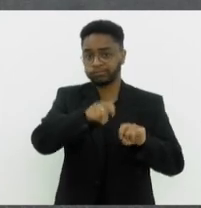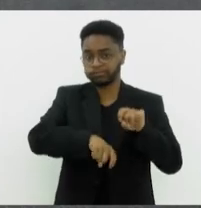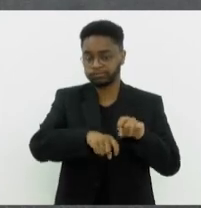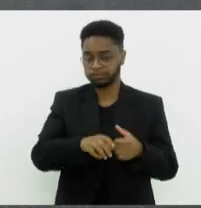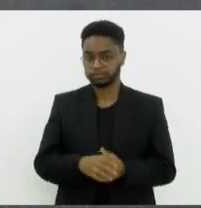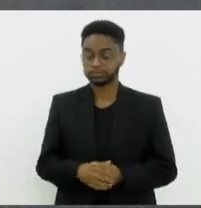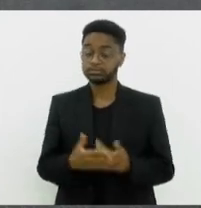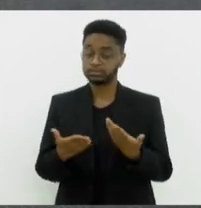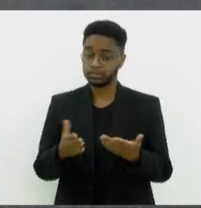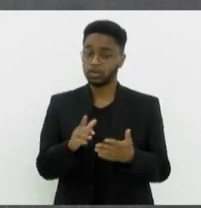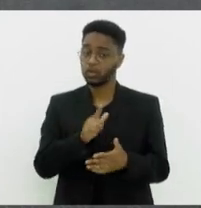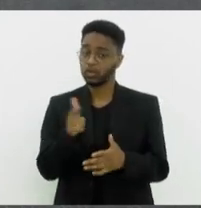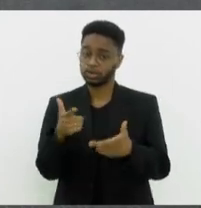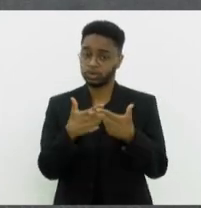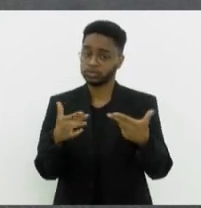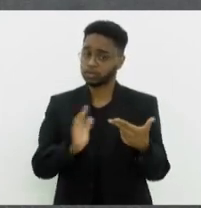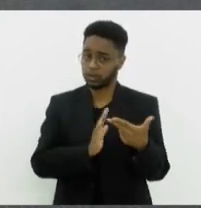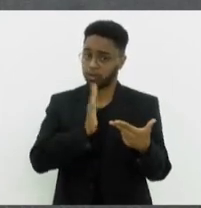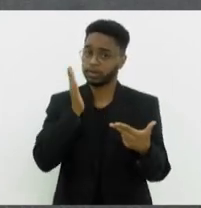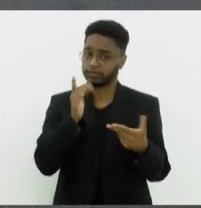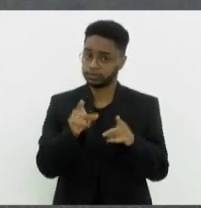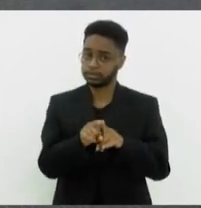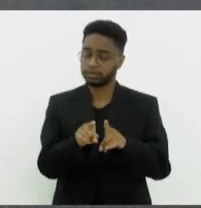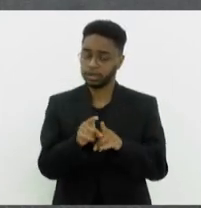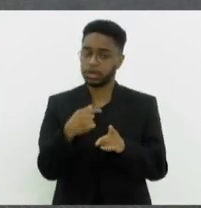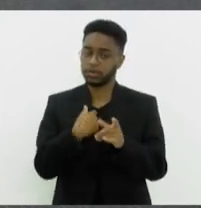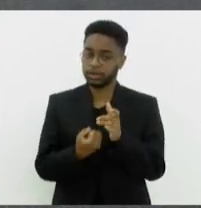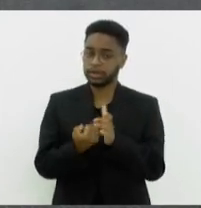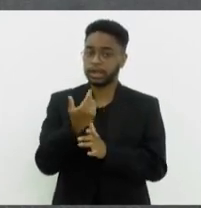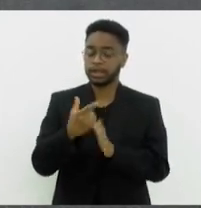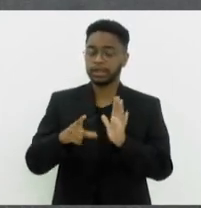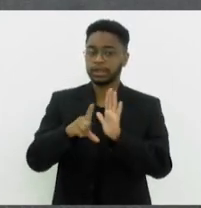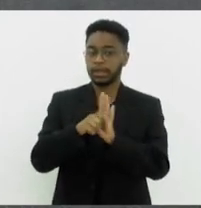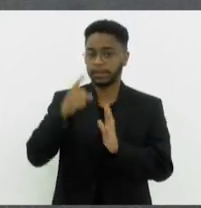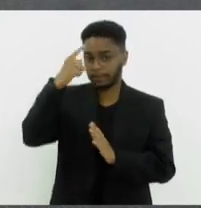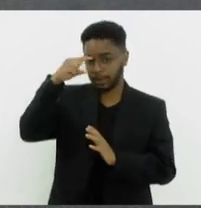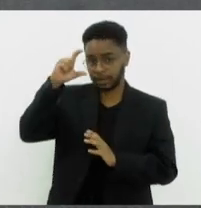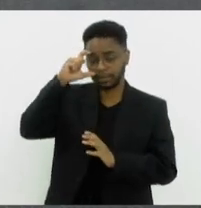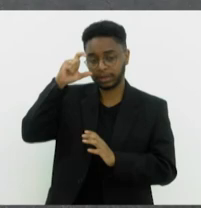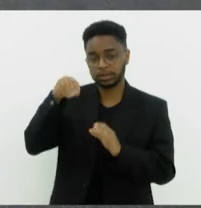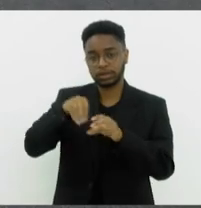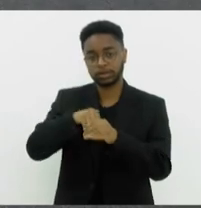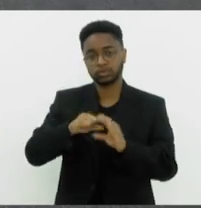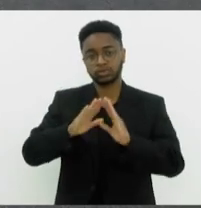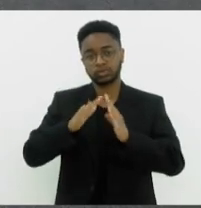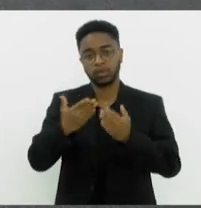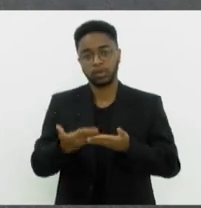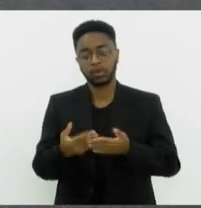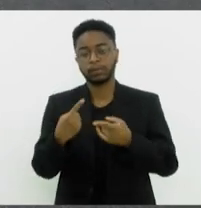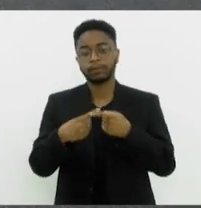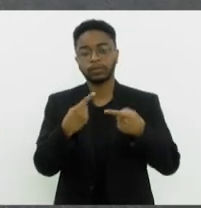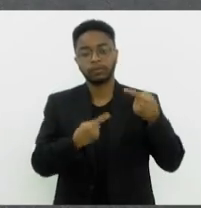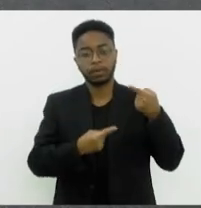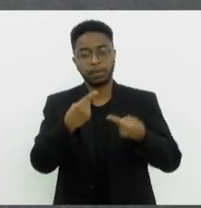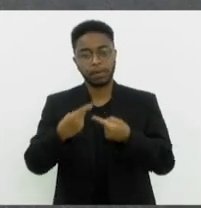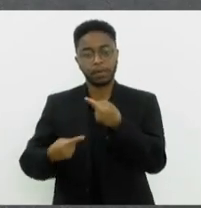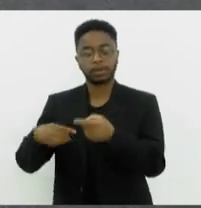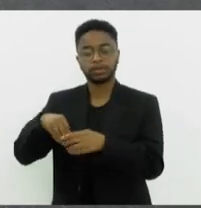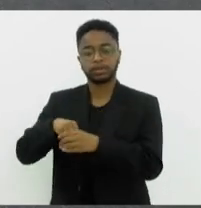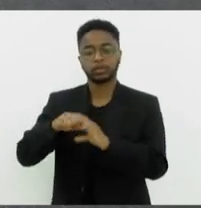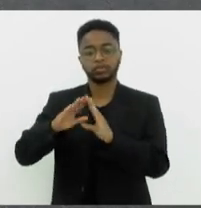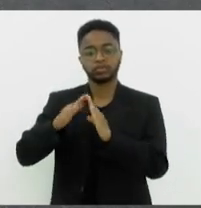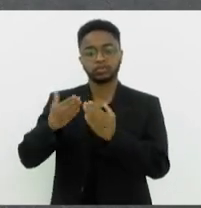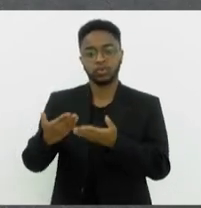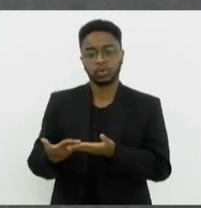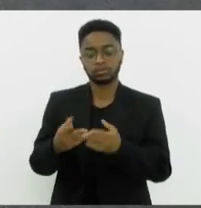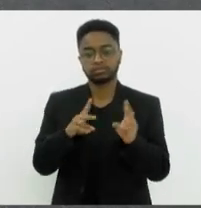fiz, como eu mencionei há pouco tempo, a Lei Maria da Penha nas escolas, que é discutir desde os bancos escolares